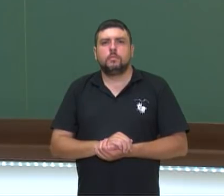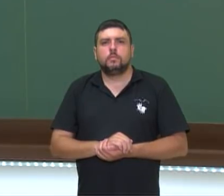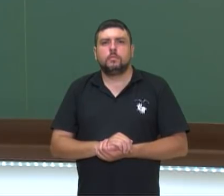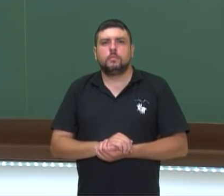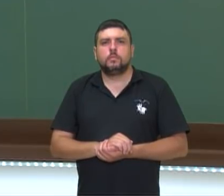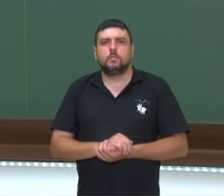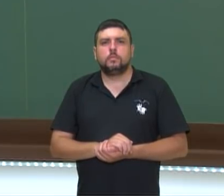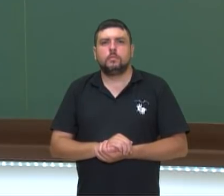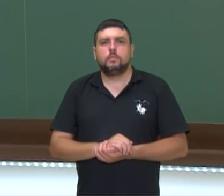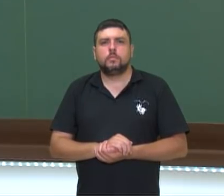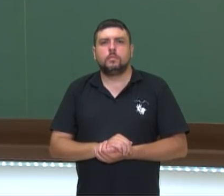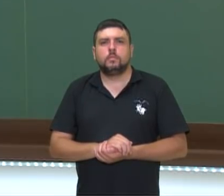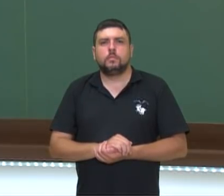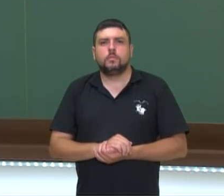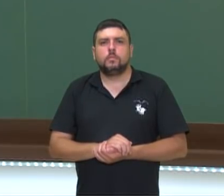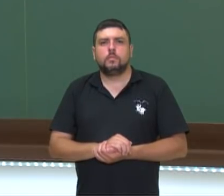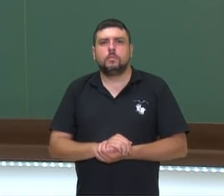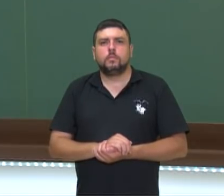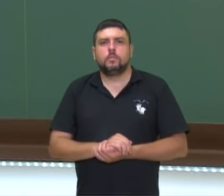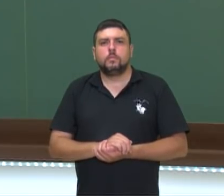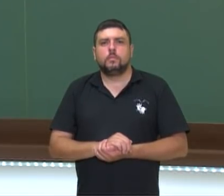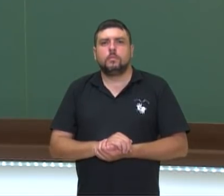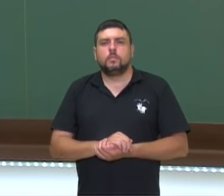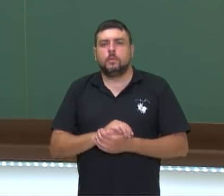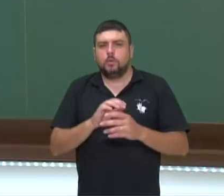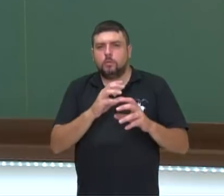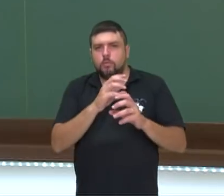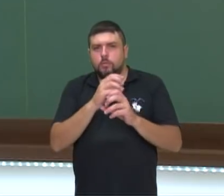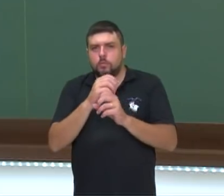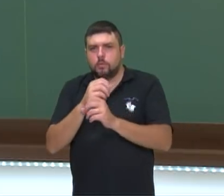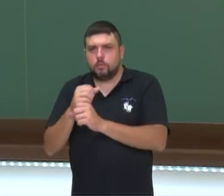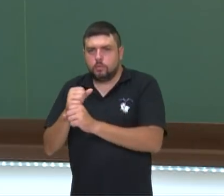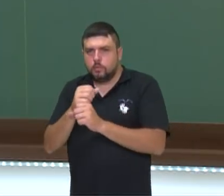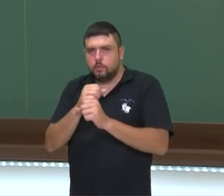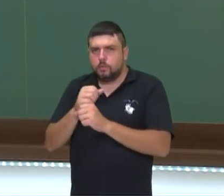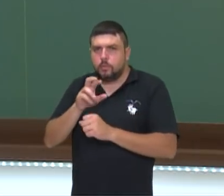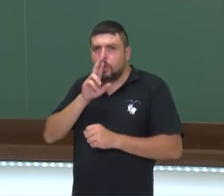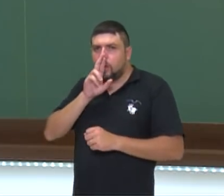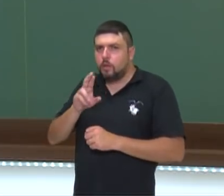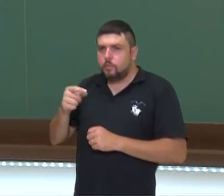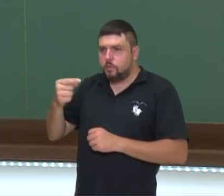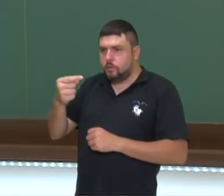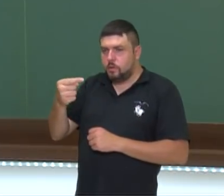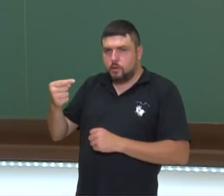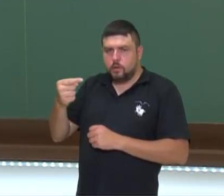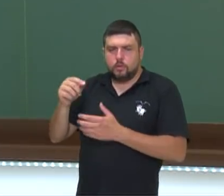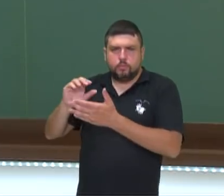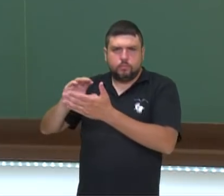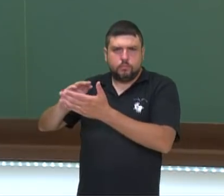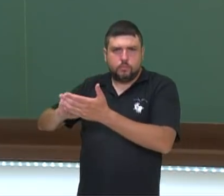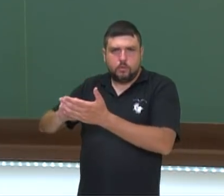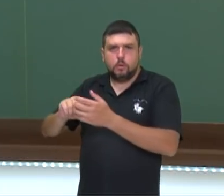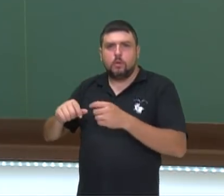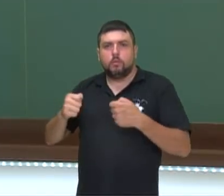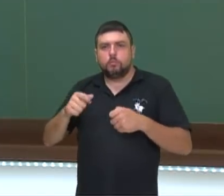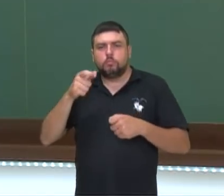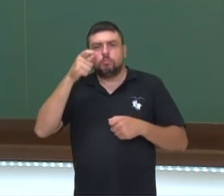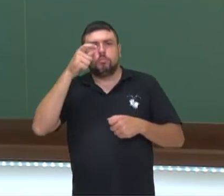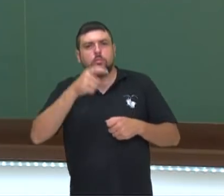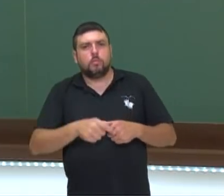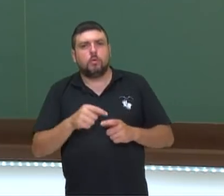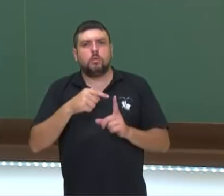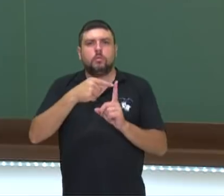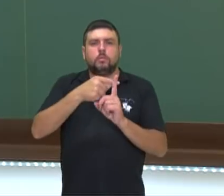a gente vai desconsiderar, porque a medida para nós que interessa é a medida positiva. Então, portanto, aqui o valor